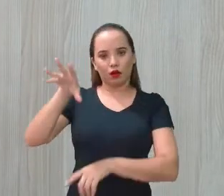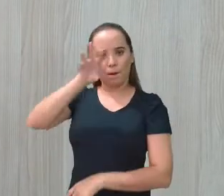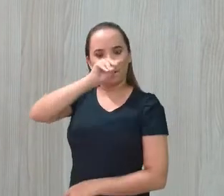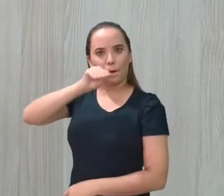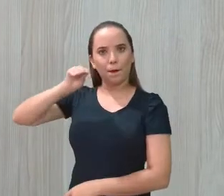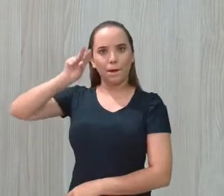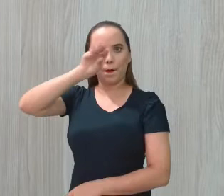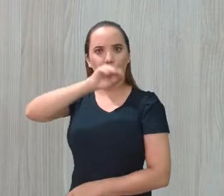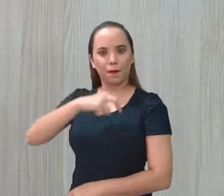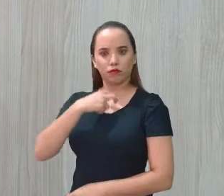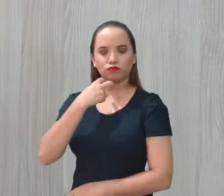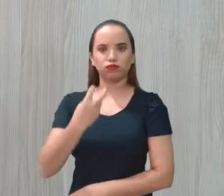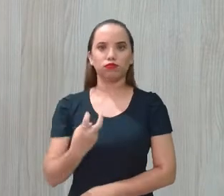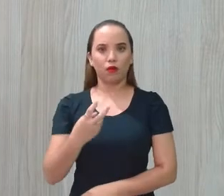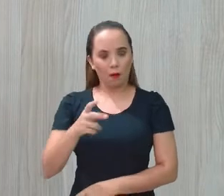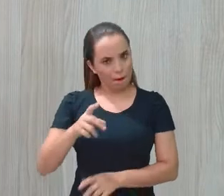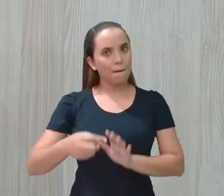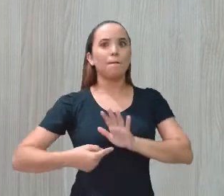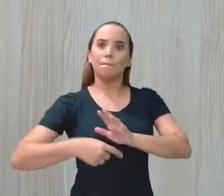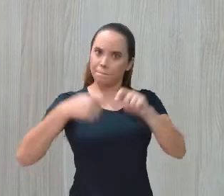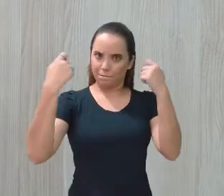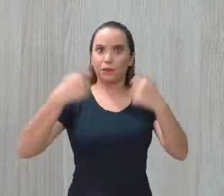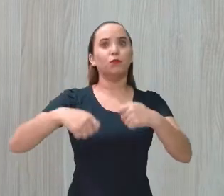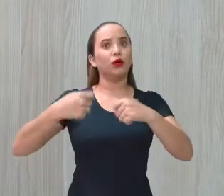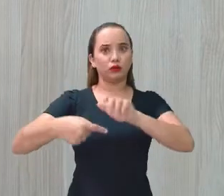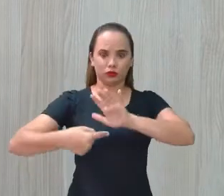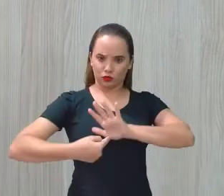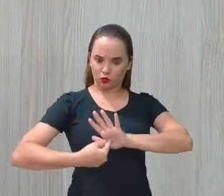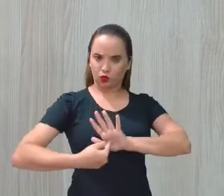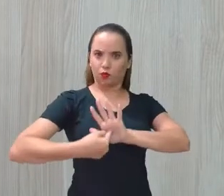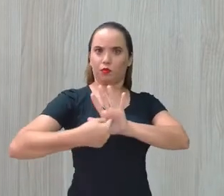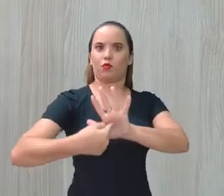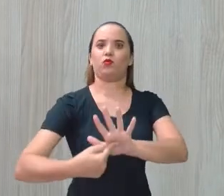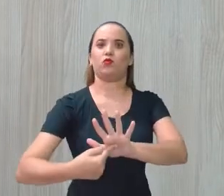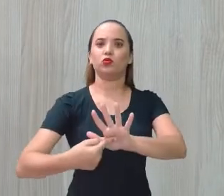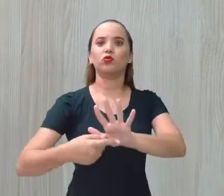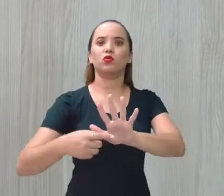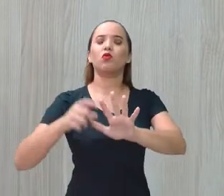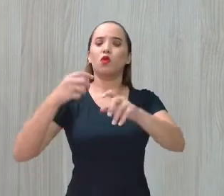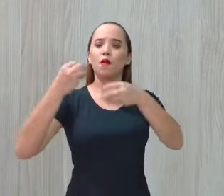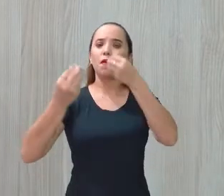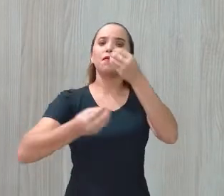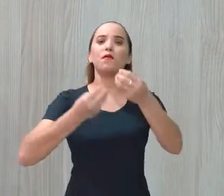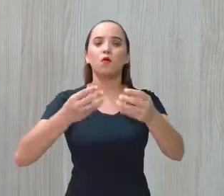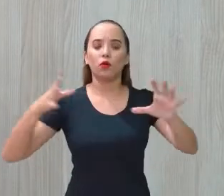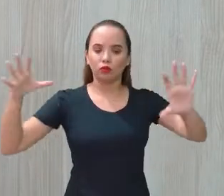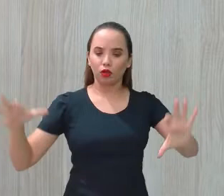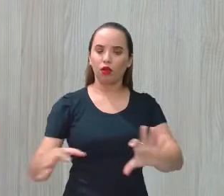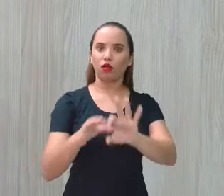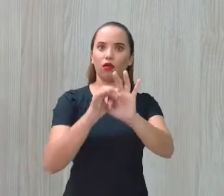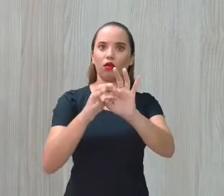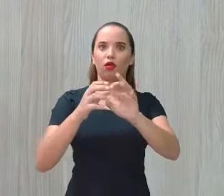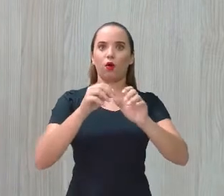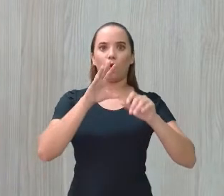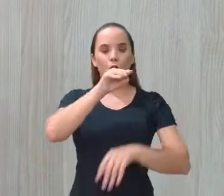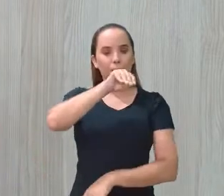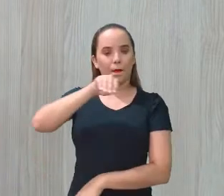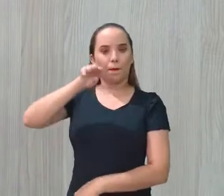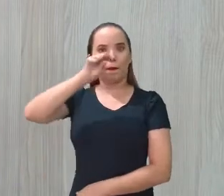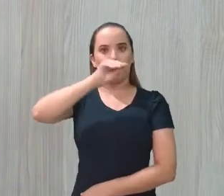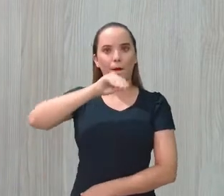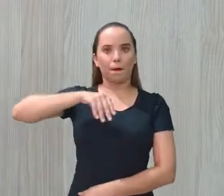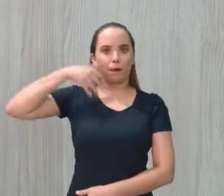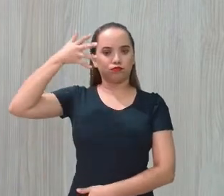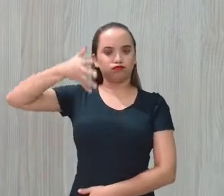hesitação, sejam marcadores desses estados mentais, né? Então, é essencial que a gente observe e também que a gente